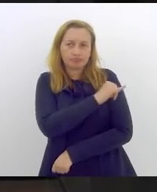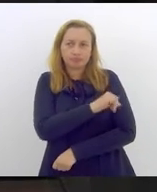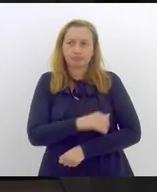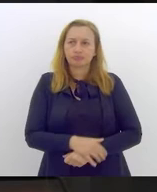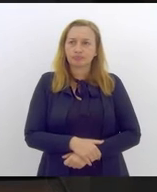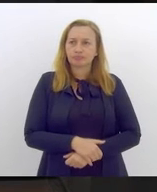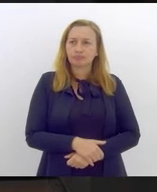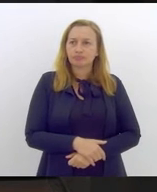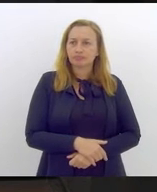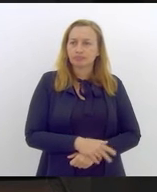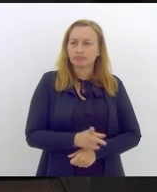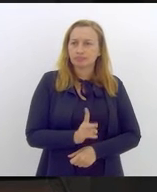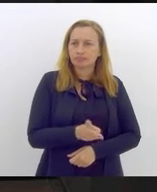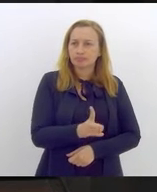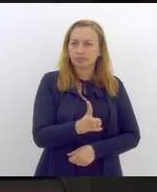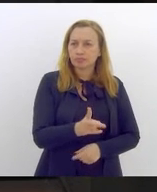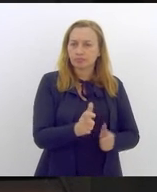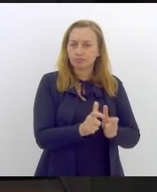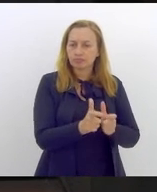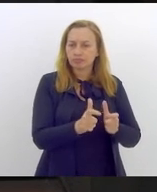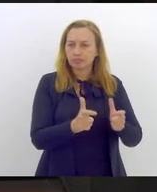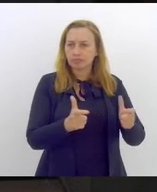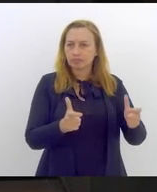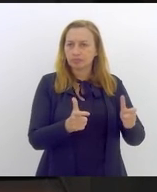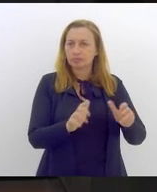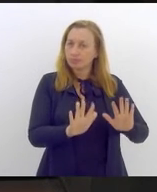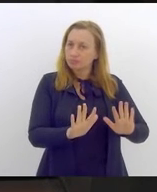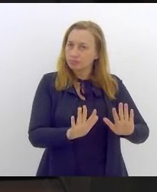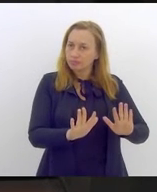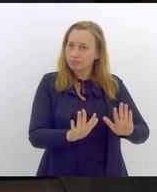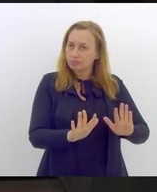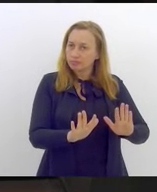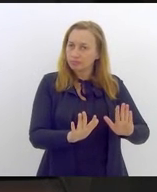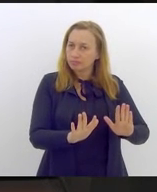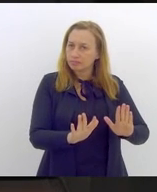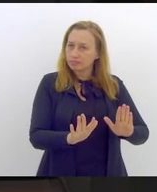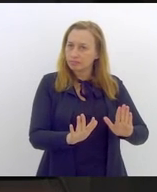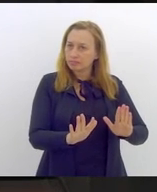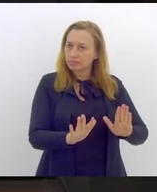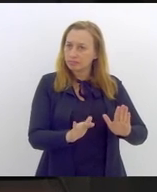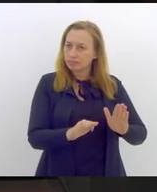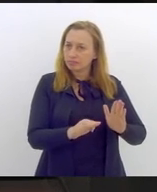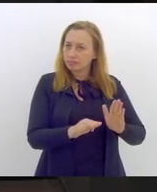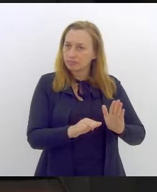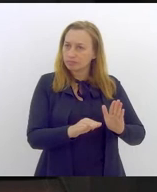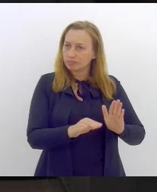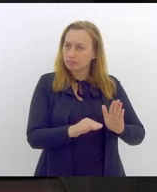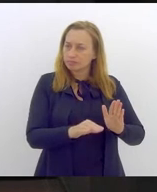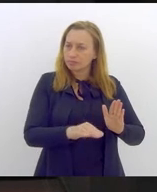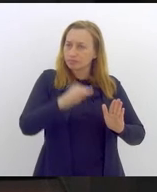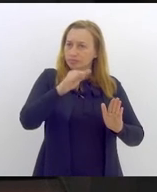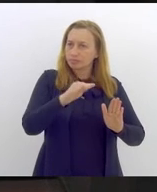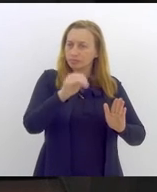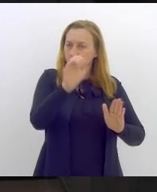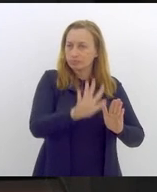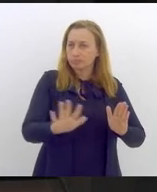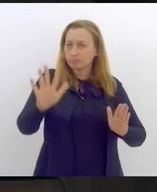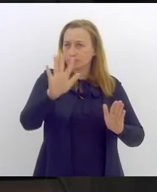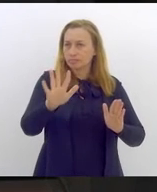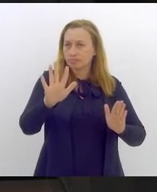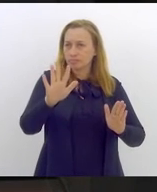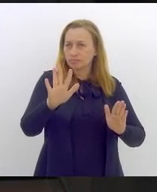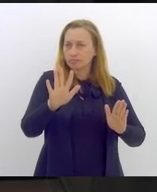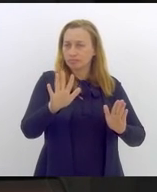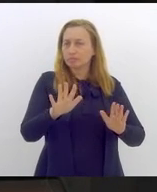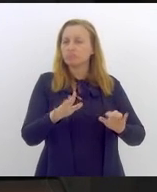continua decrescendo porém ainda acima do nível Nacional o que que é